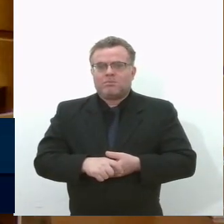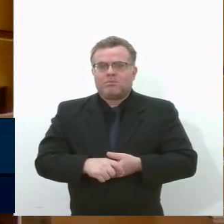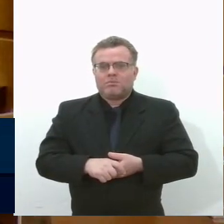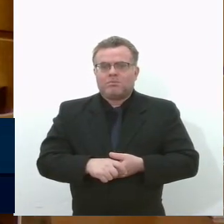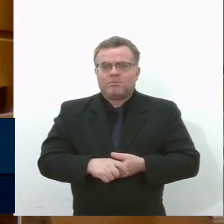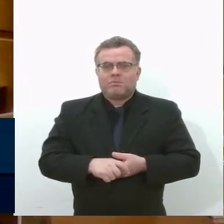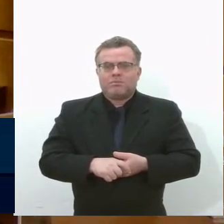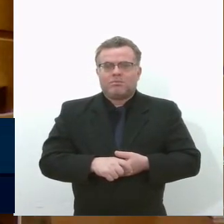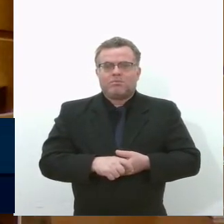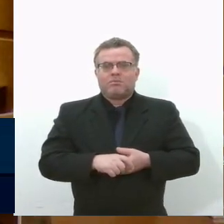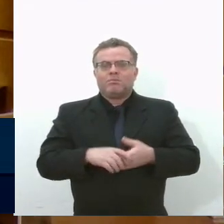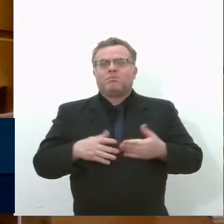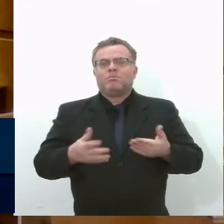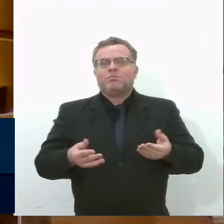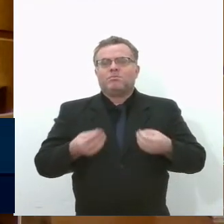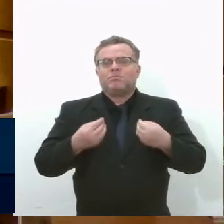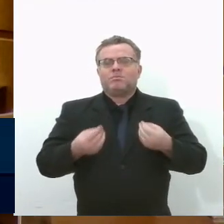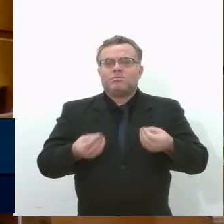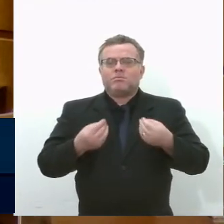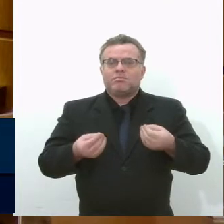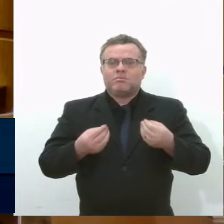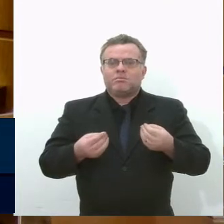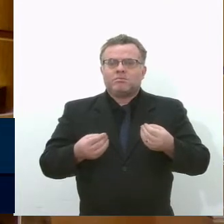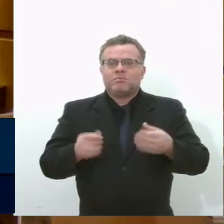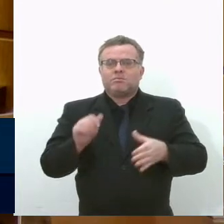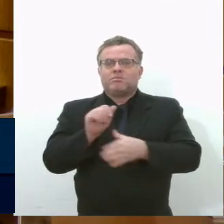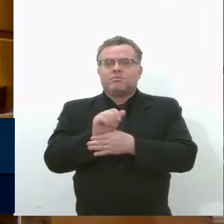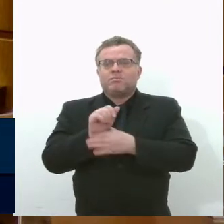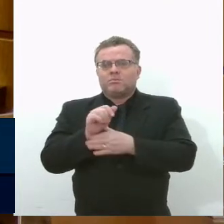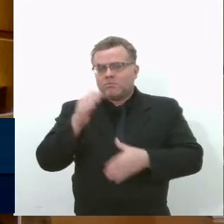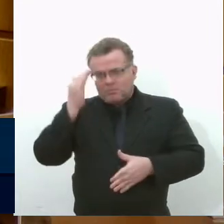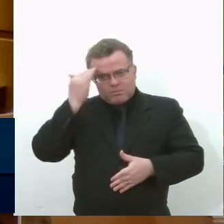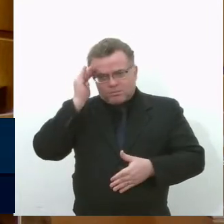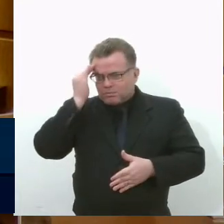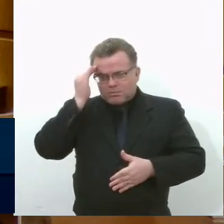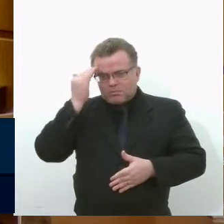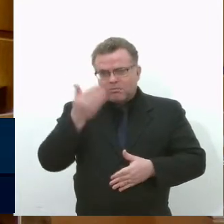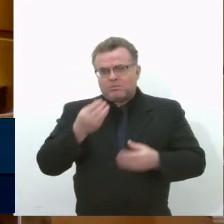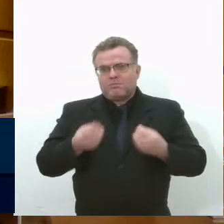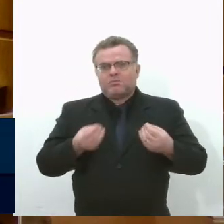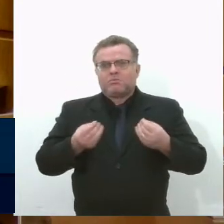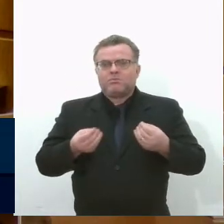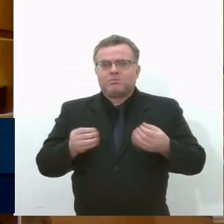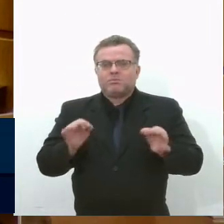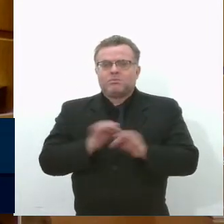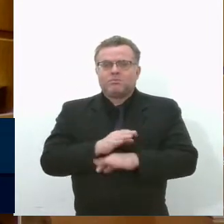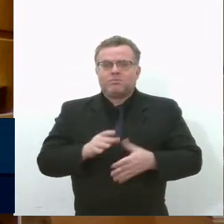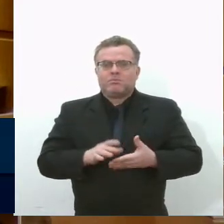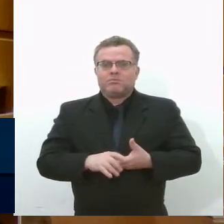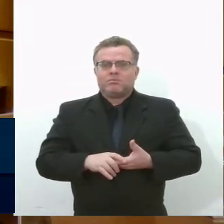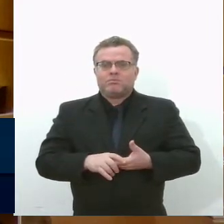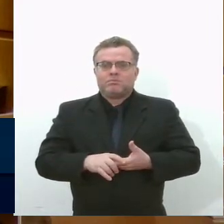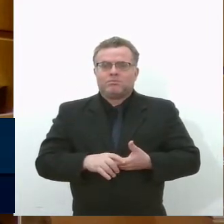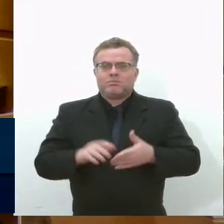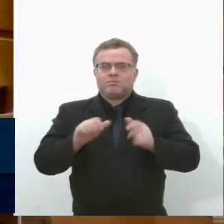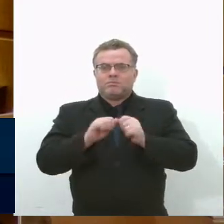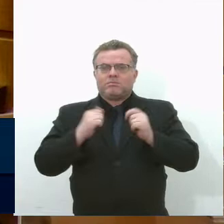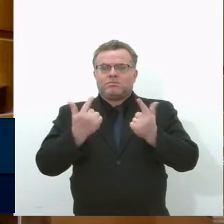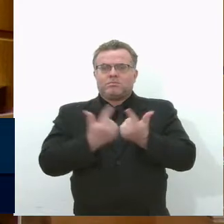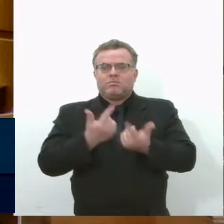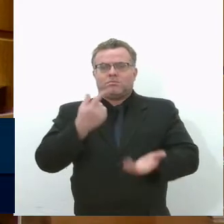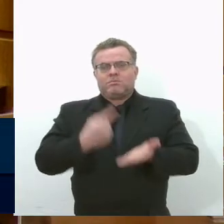porque nada pior que ter um assessor que não entende nada. Diz que a Assembleia Legislativa pode